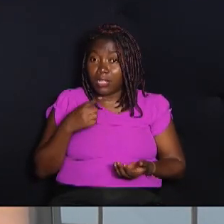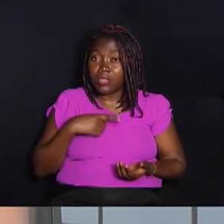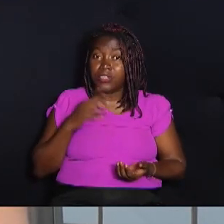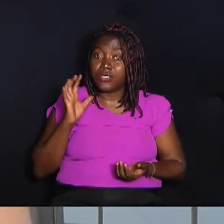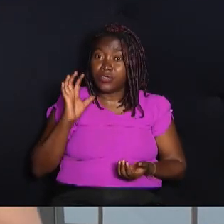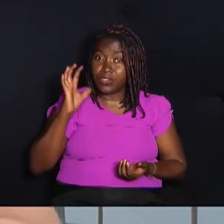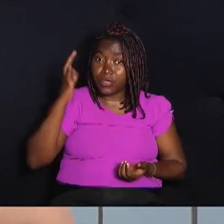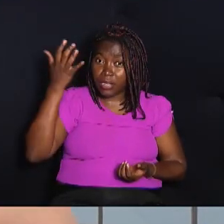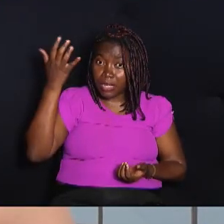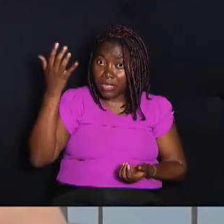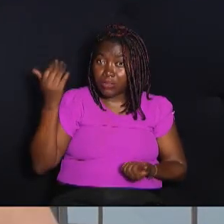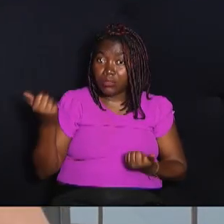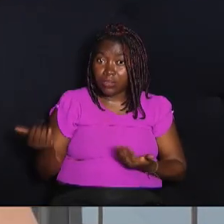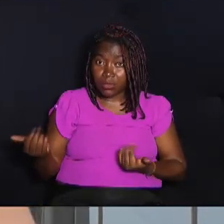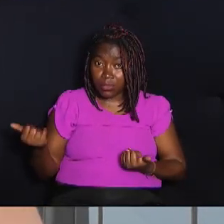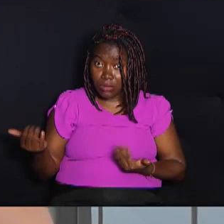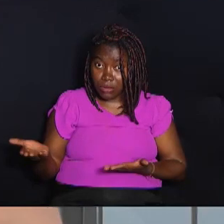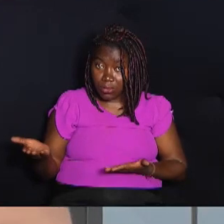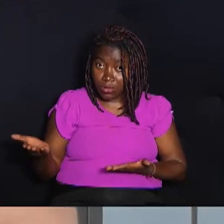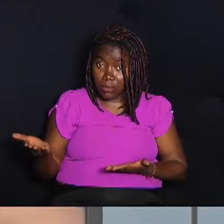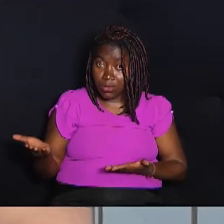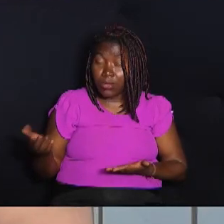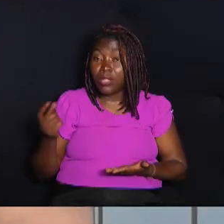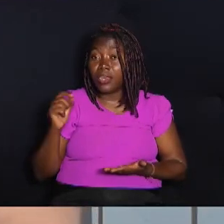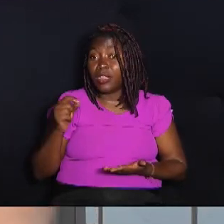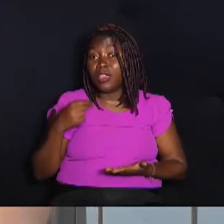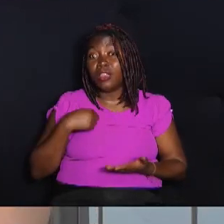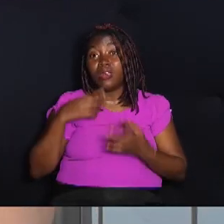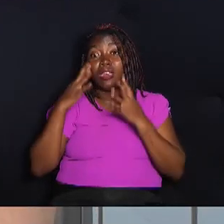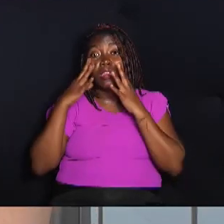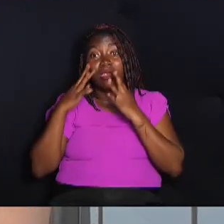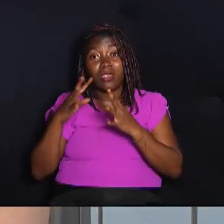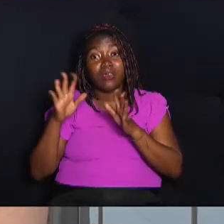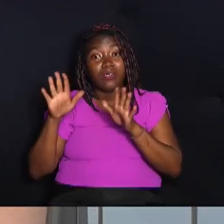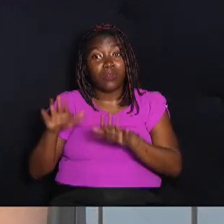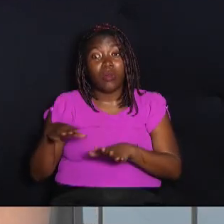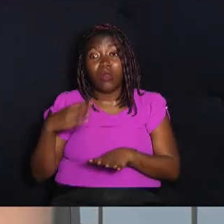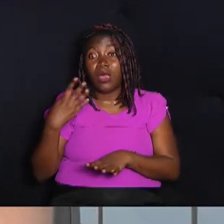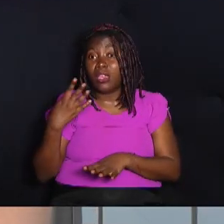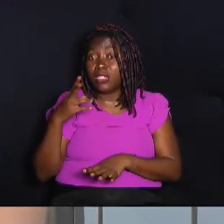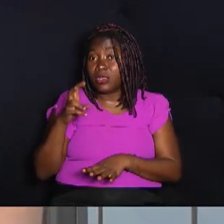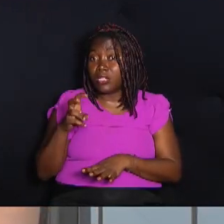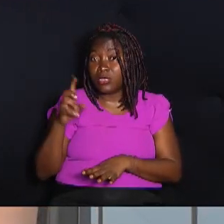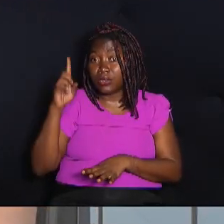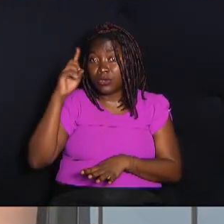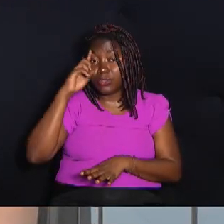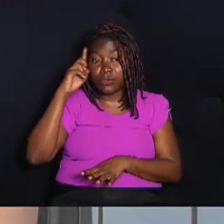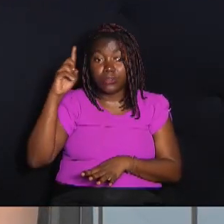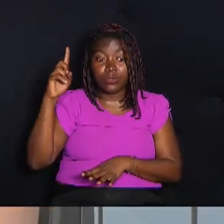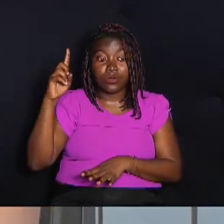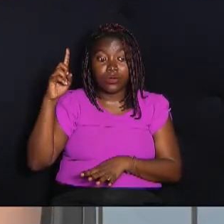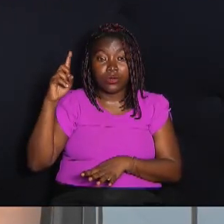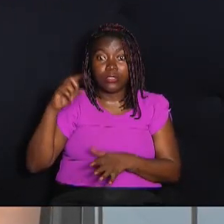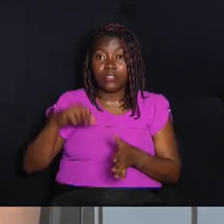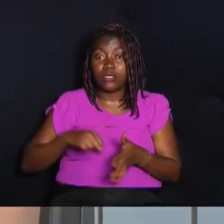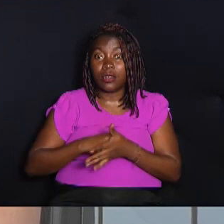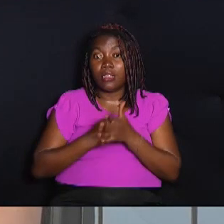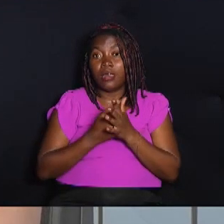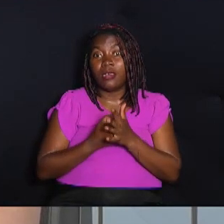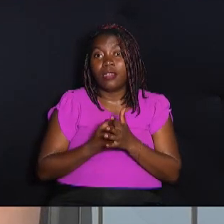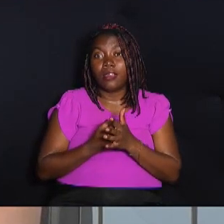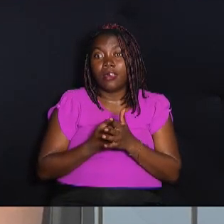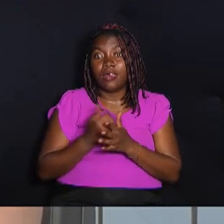de adolescentes que eu atendi que ficou 45 dias trancado no quarto, comia, bebia